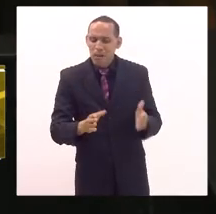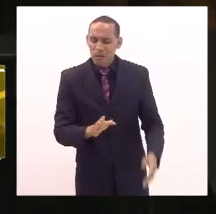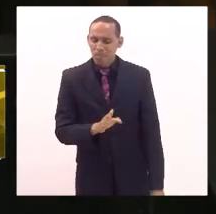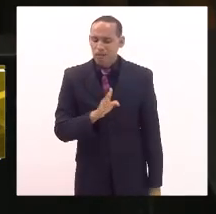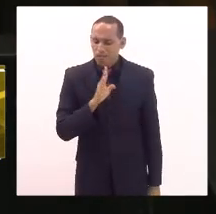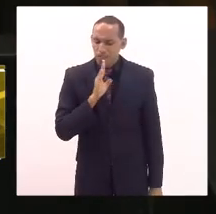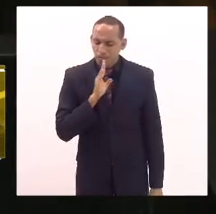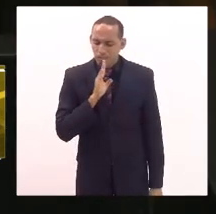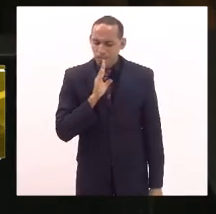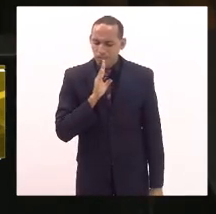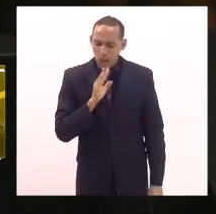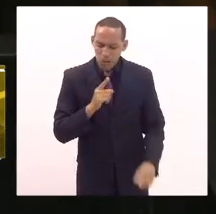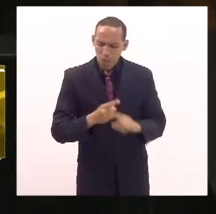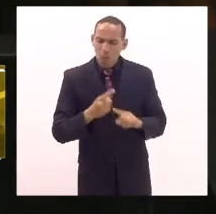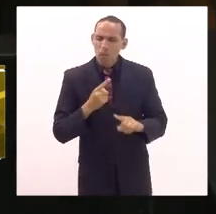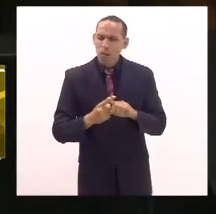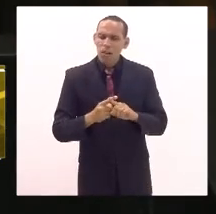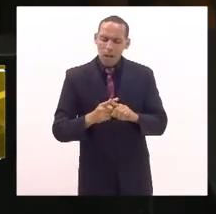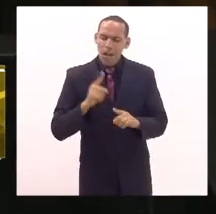dever constitucional.